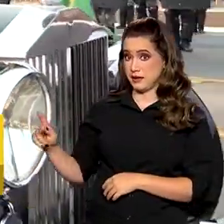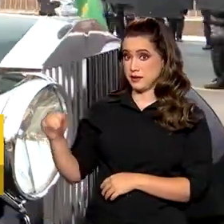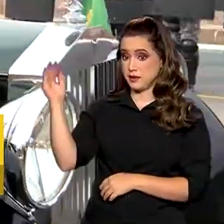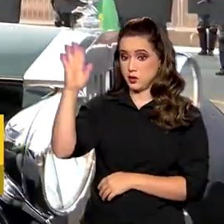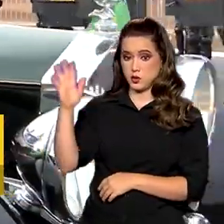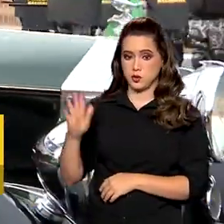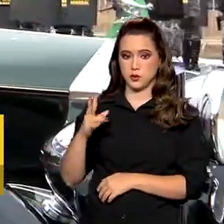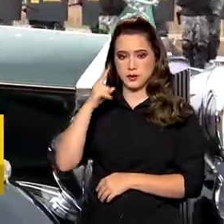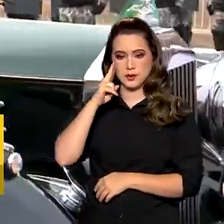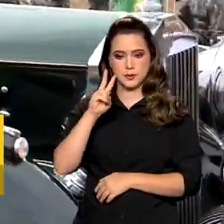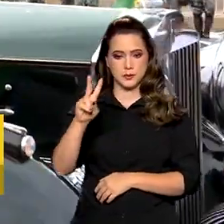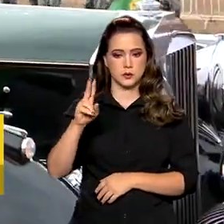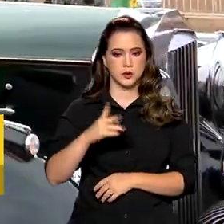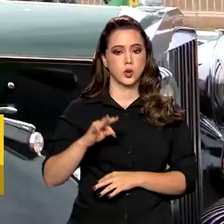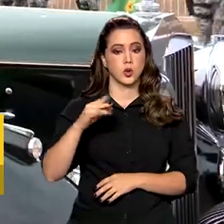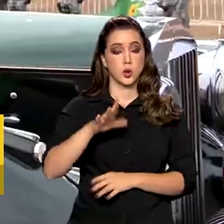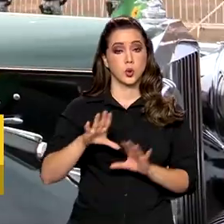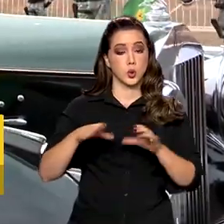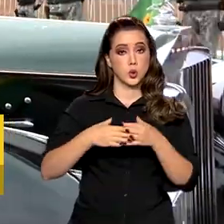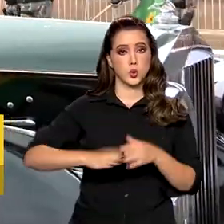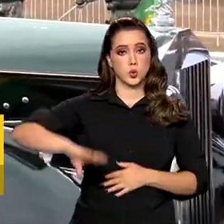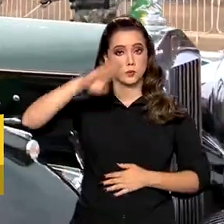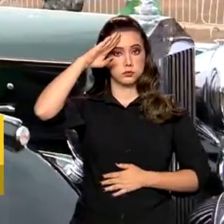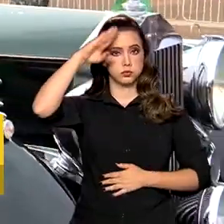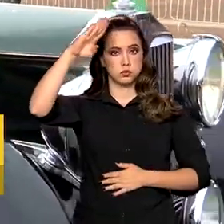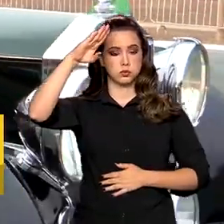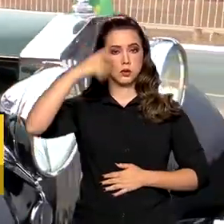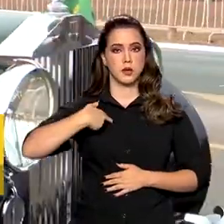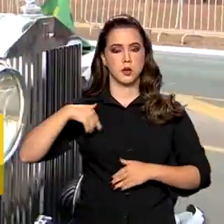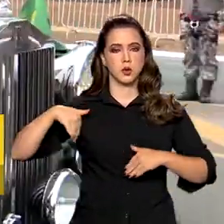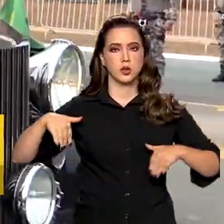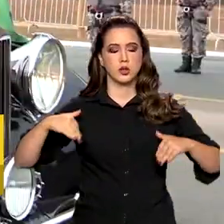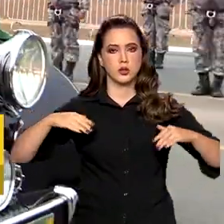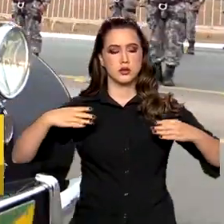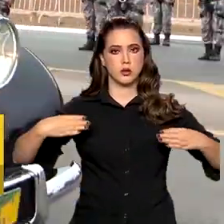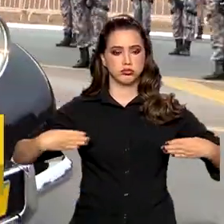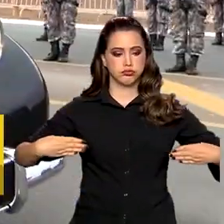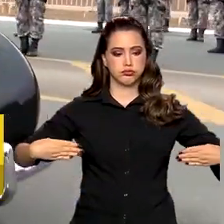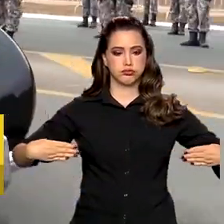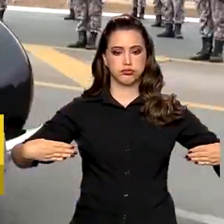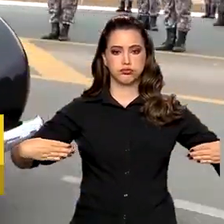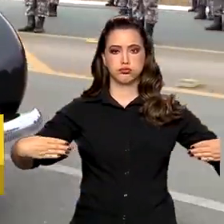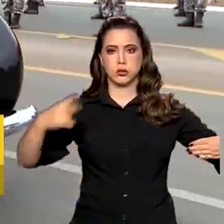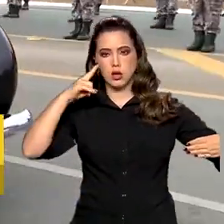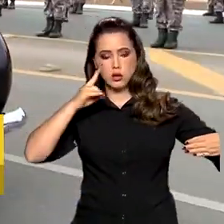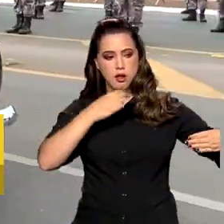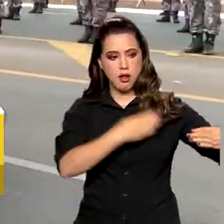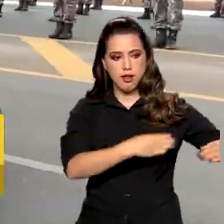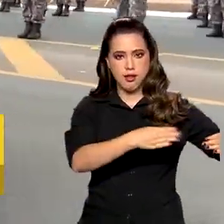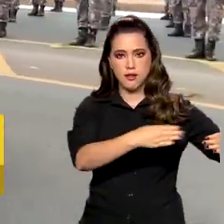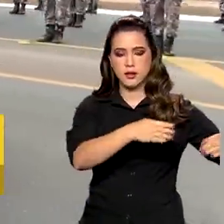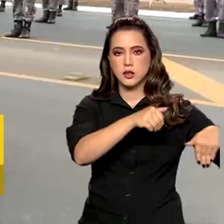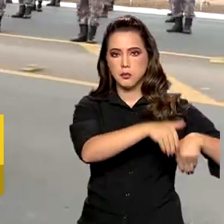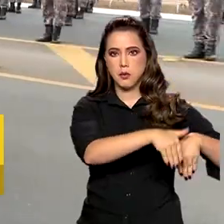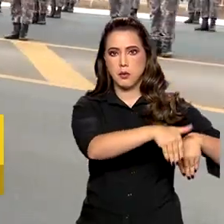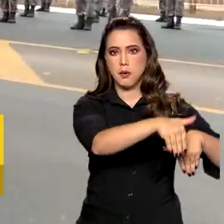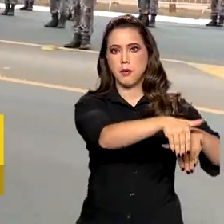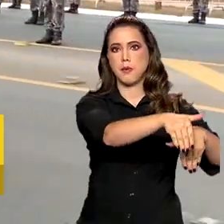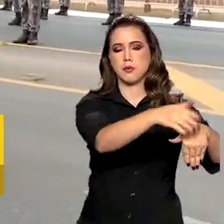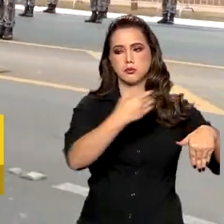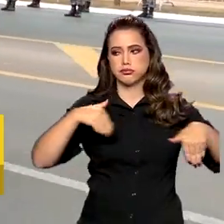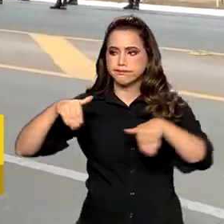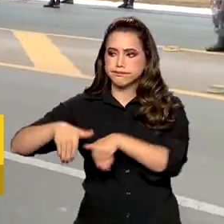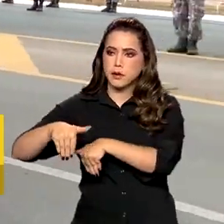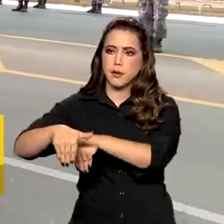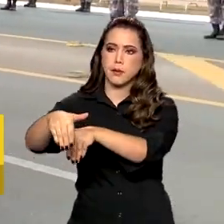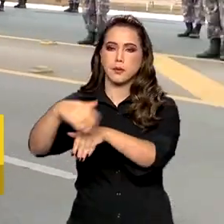recepção. Todas as tropas que irão participar do desfile estão ali postadas, né, e acompanhando o presidente com o olhar.